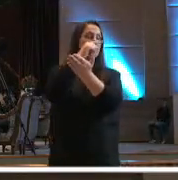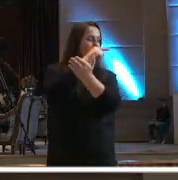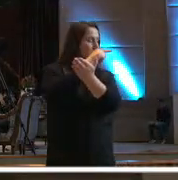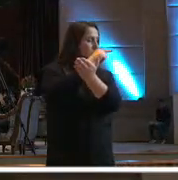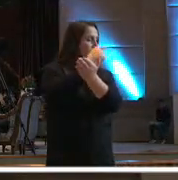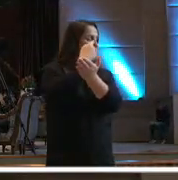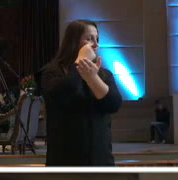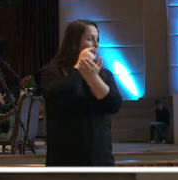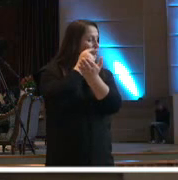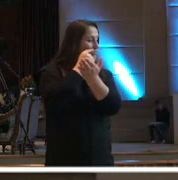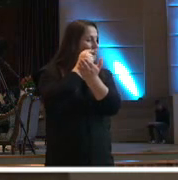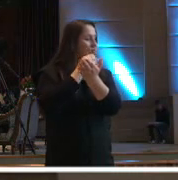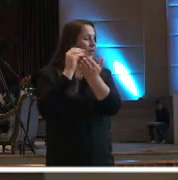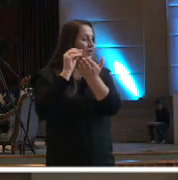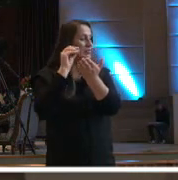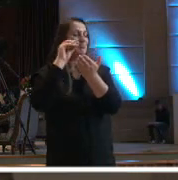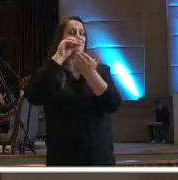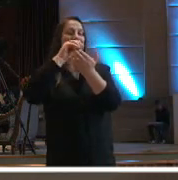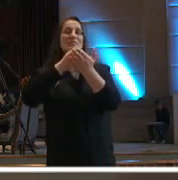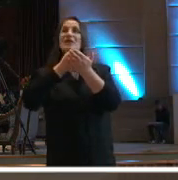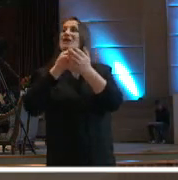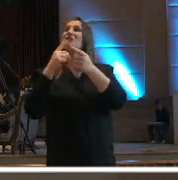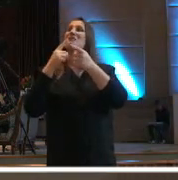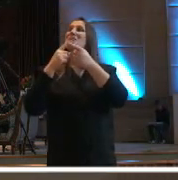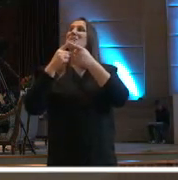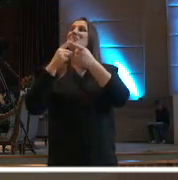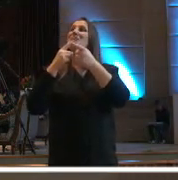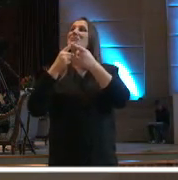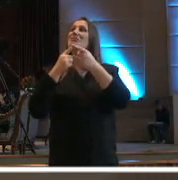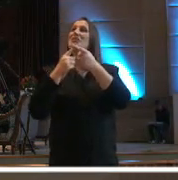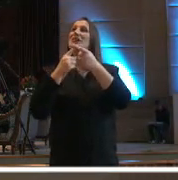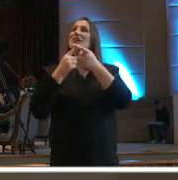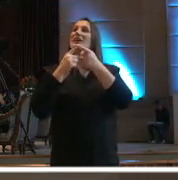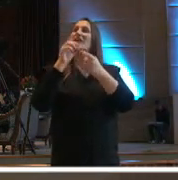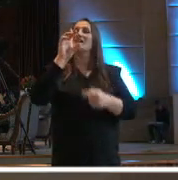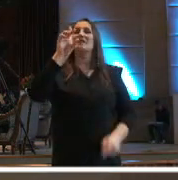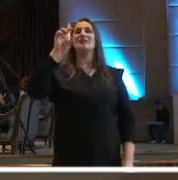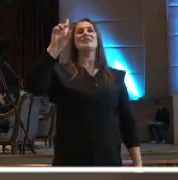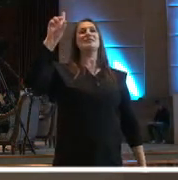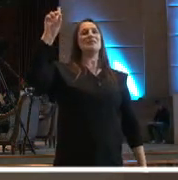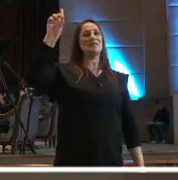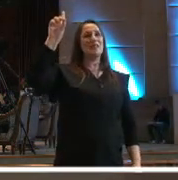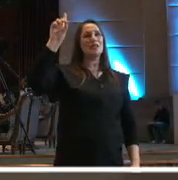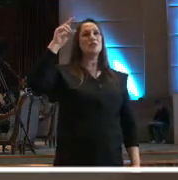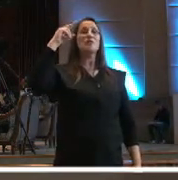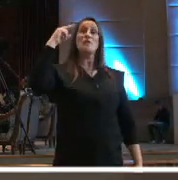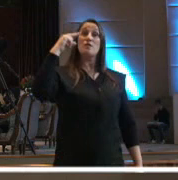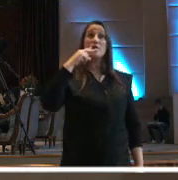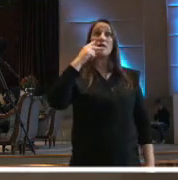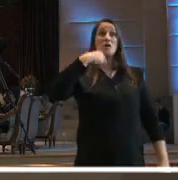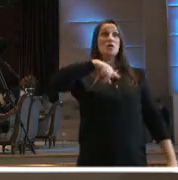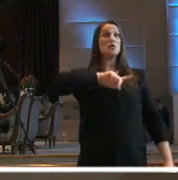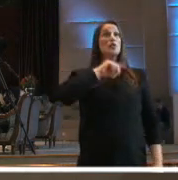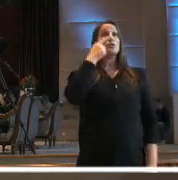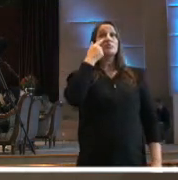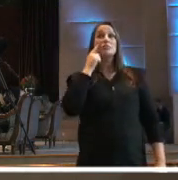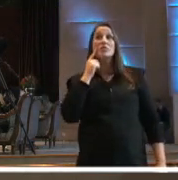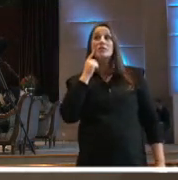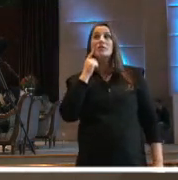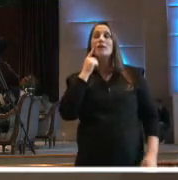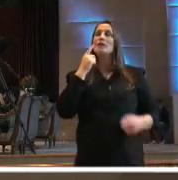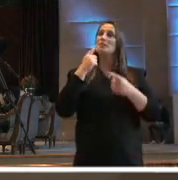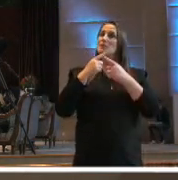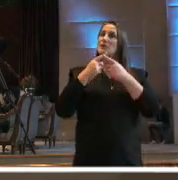coração. Por que Deus coleciona as lágrimas dos seus servos? Porque elas são